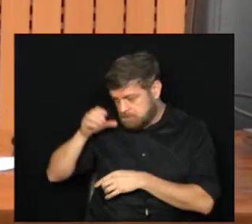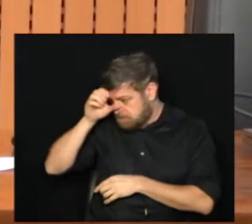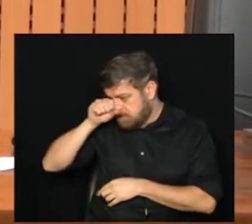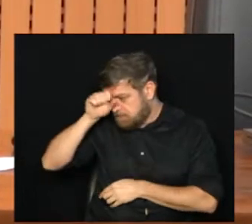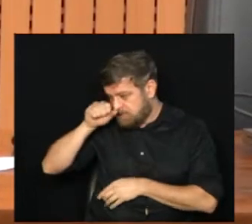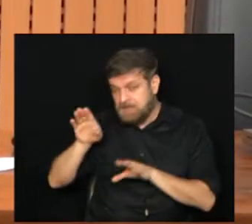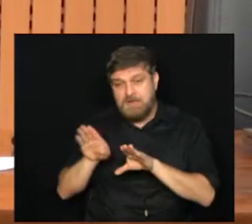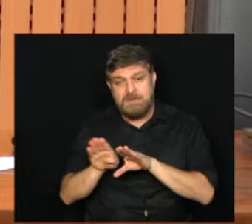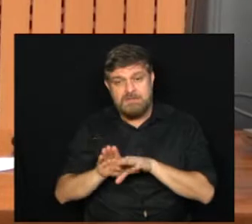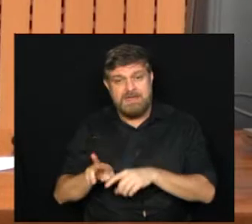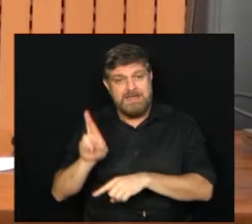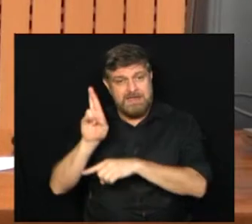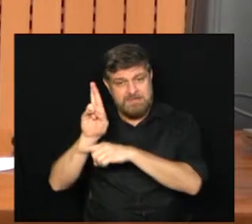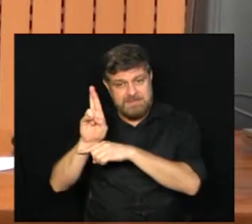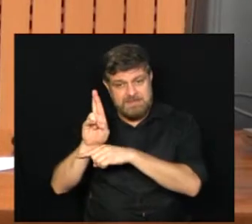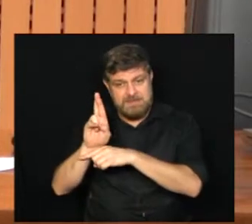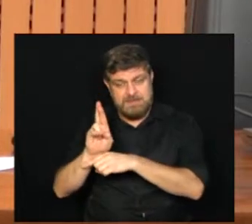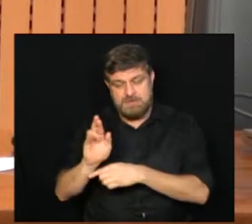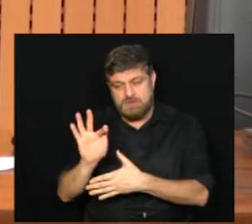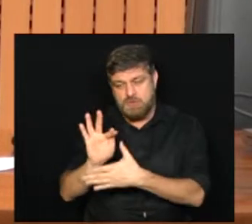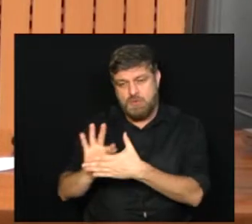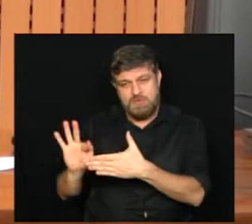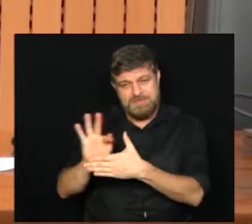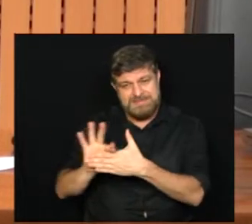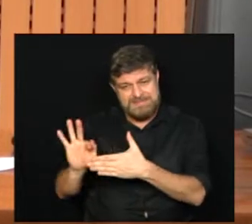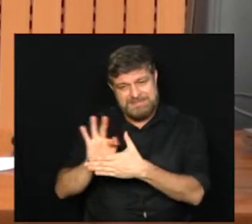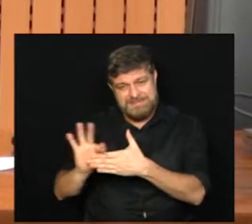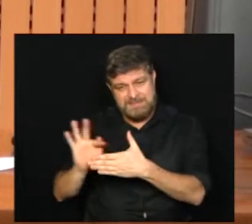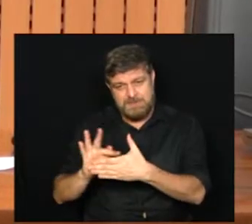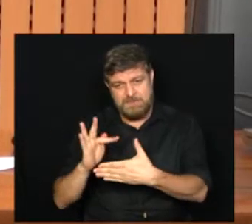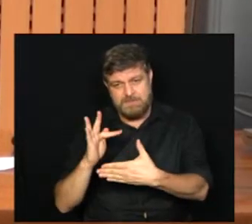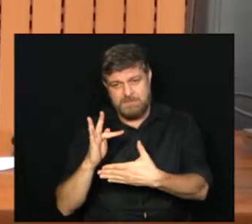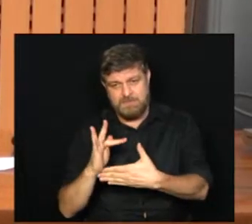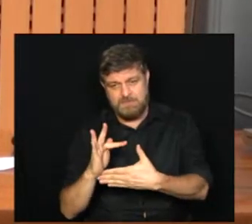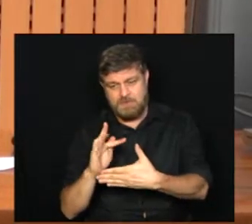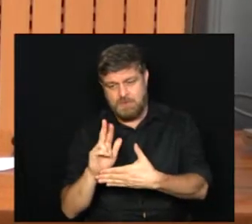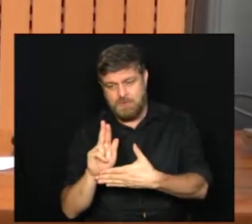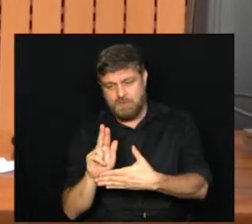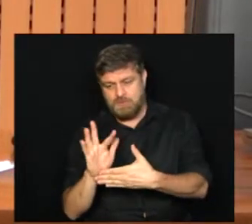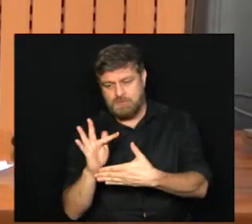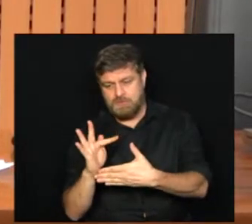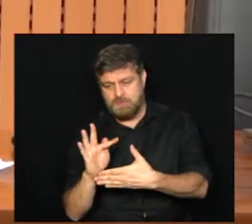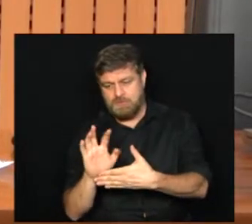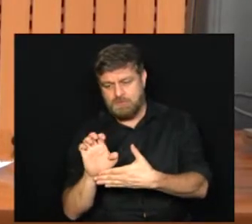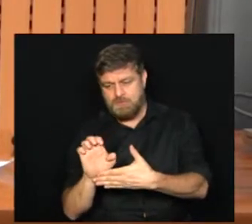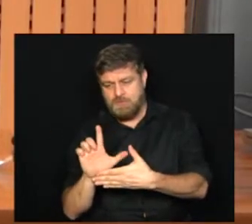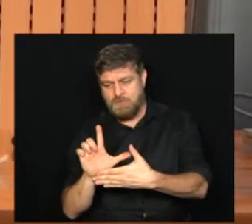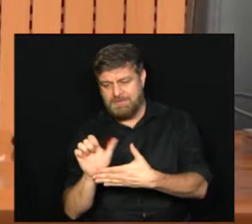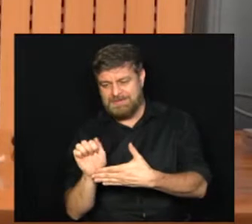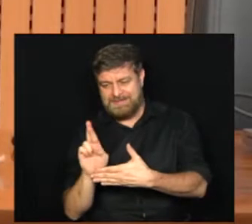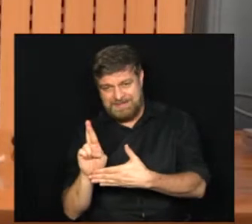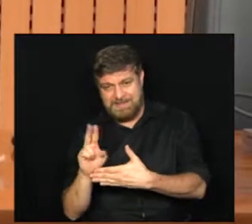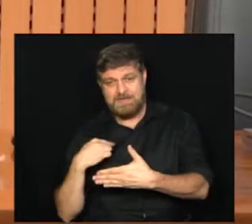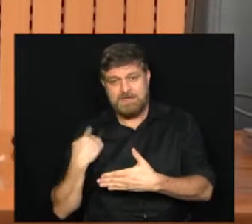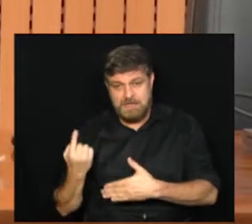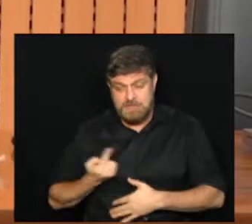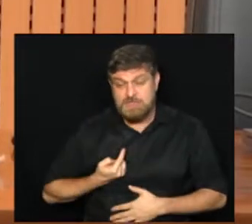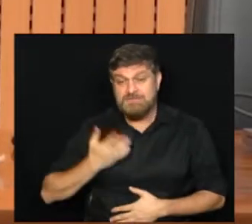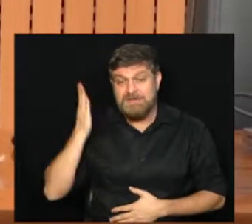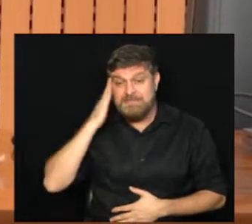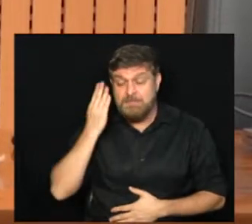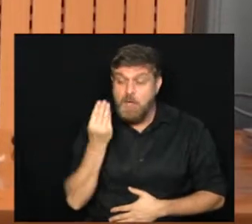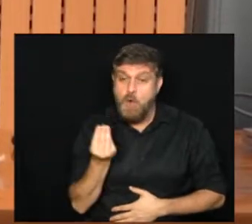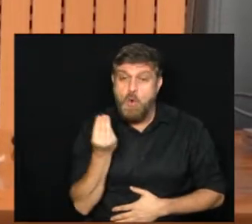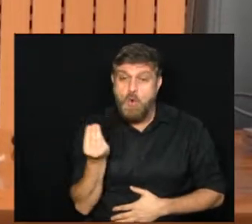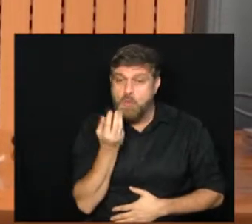representantes do Conselho Tutelar, que certamente têm informações sobre a primeira infância na região noroeste e na cidade. Quero